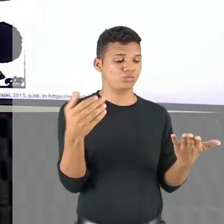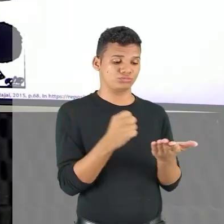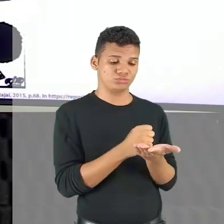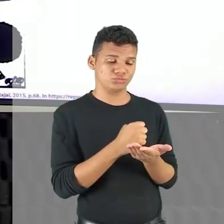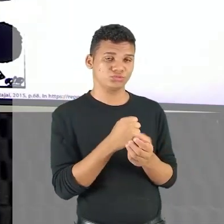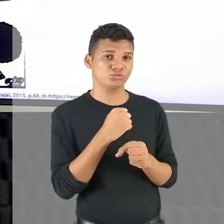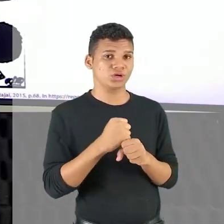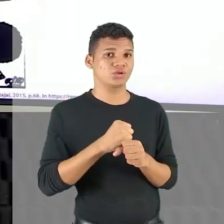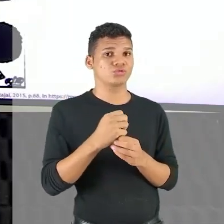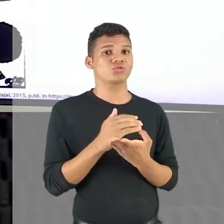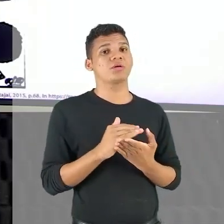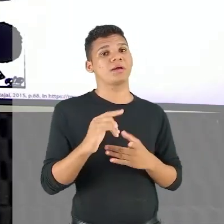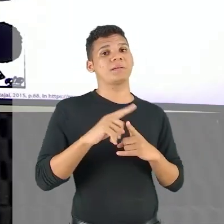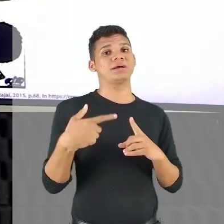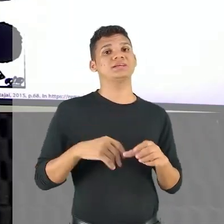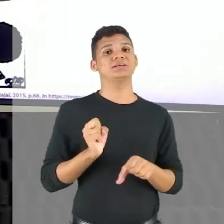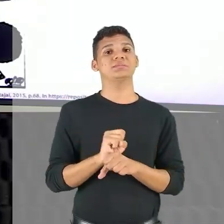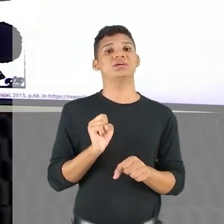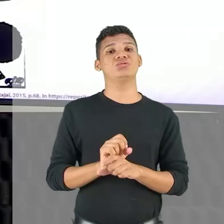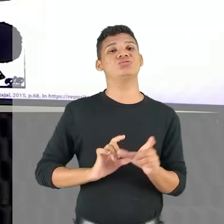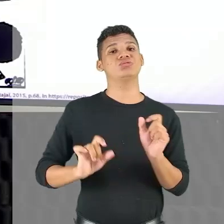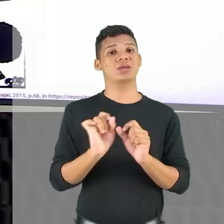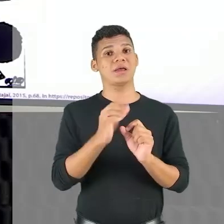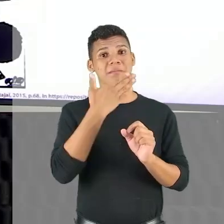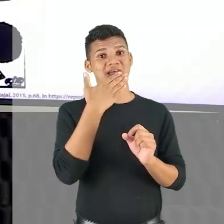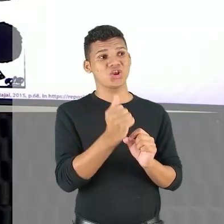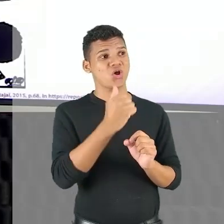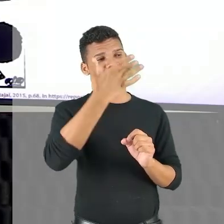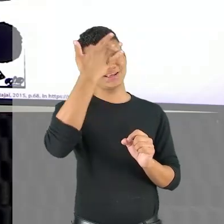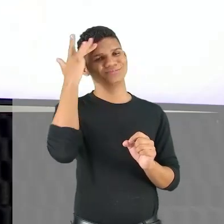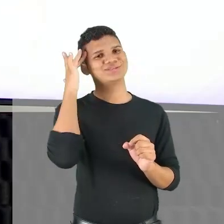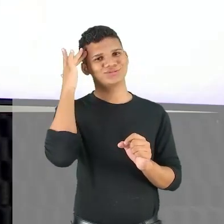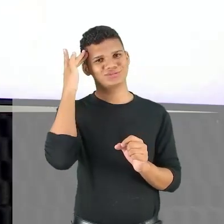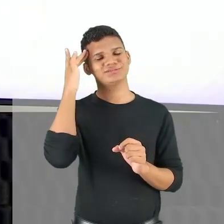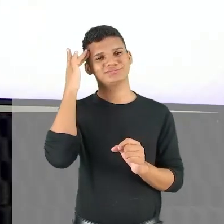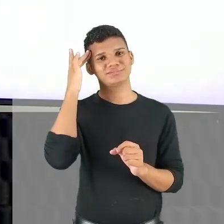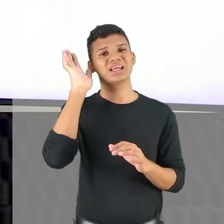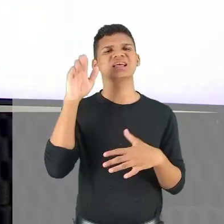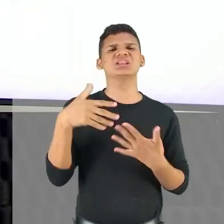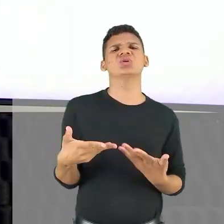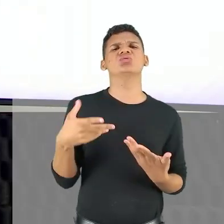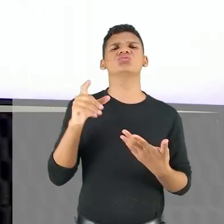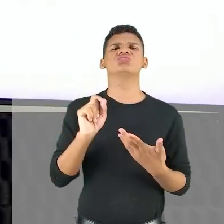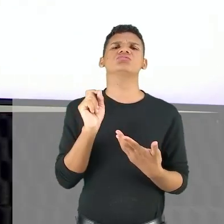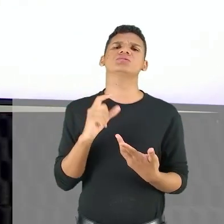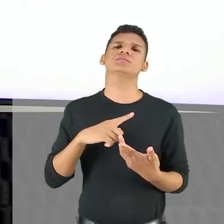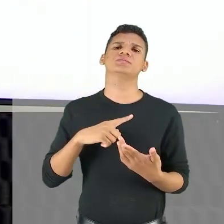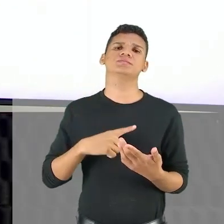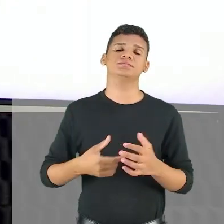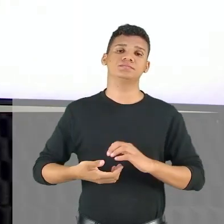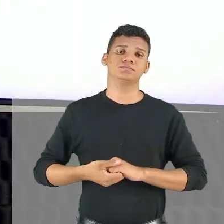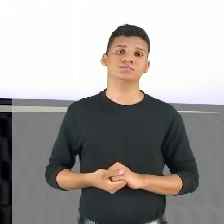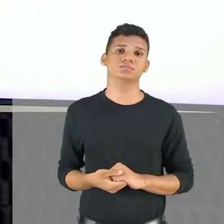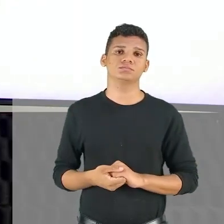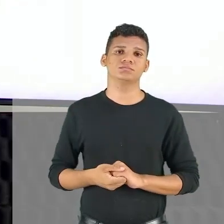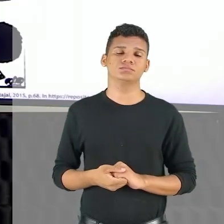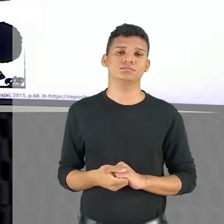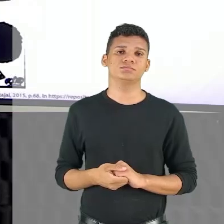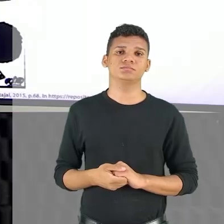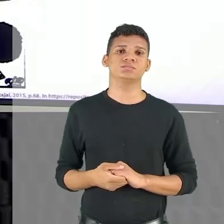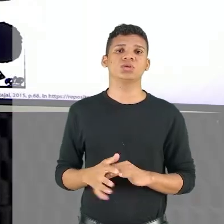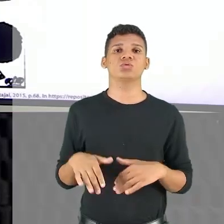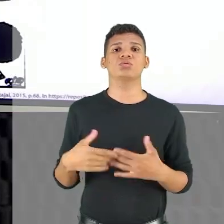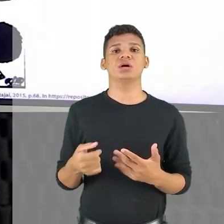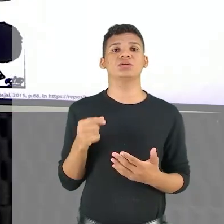espera que o que seja melhor sejam as pessoas. Então, qual dessas conjunções ela